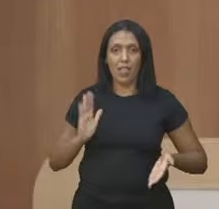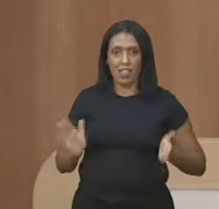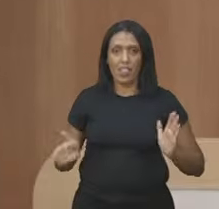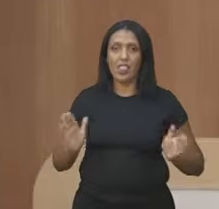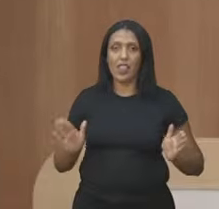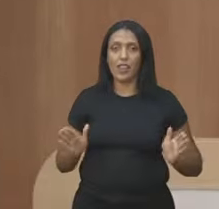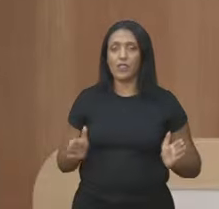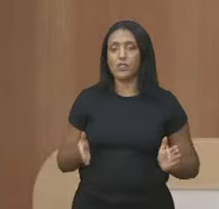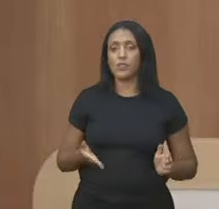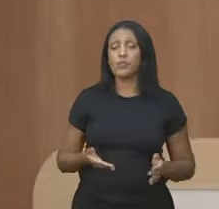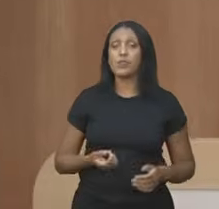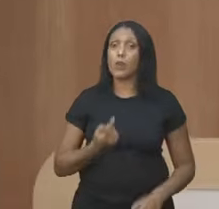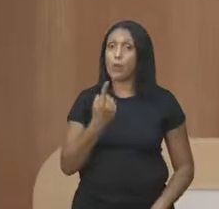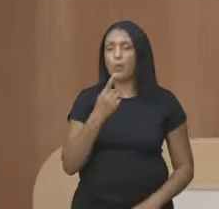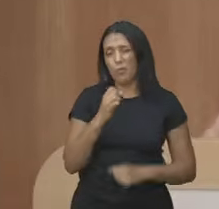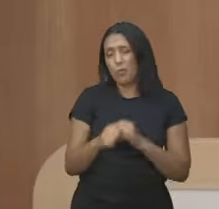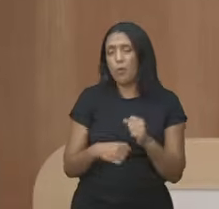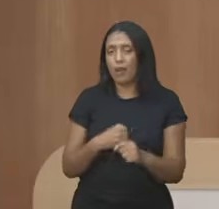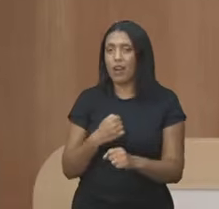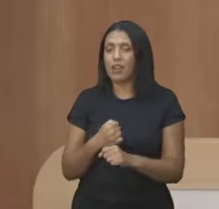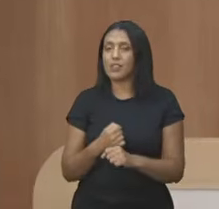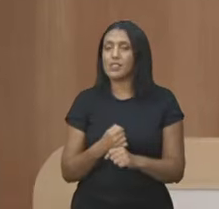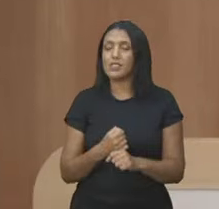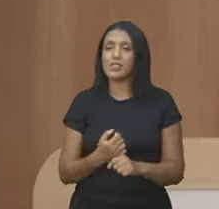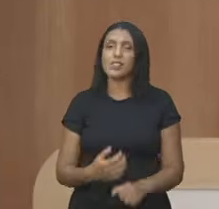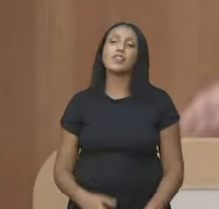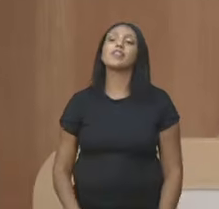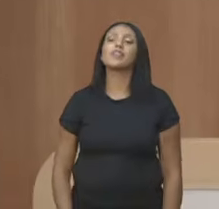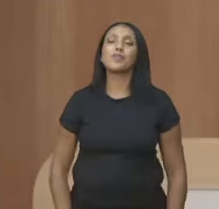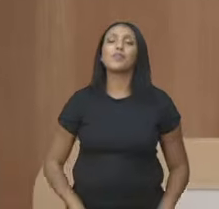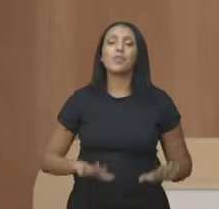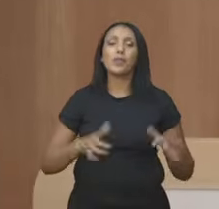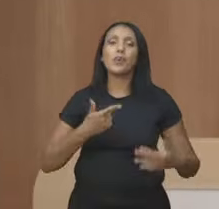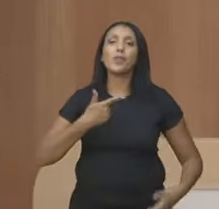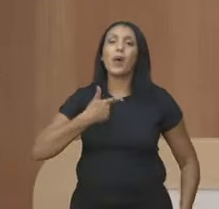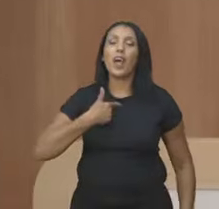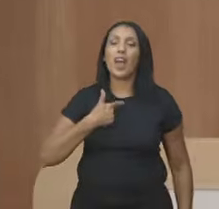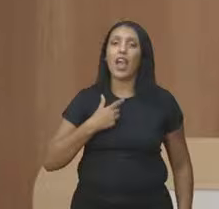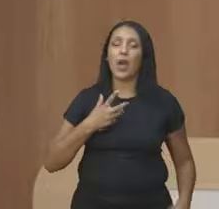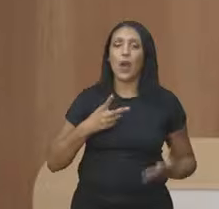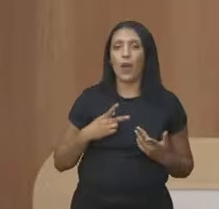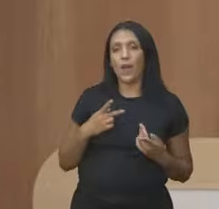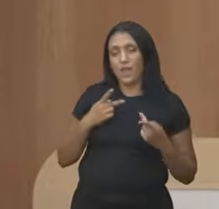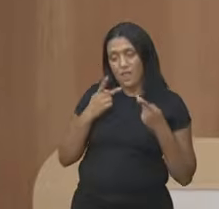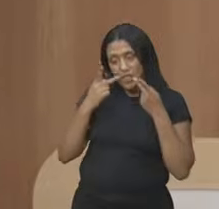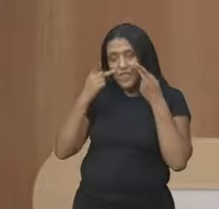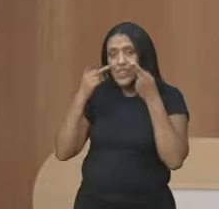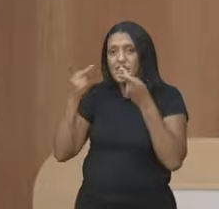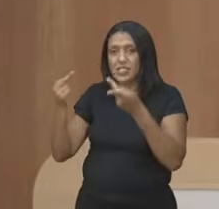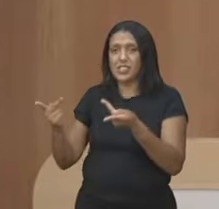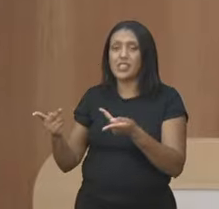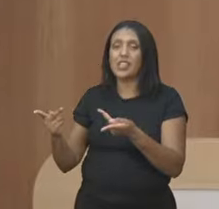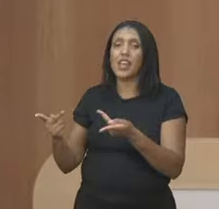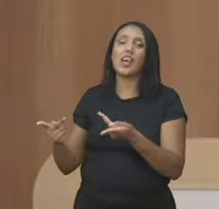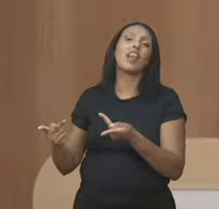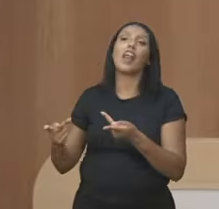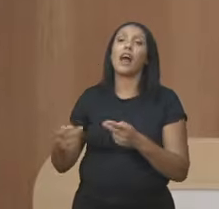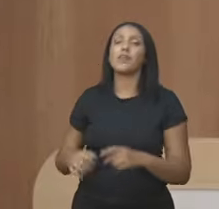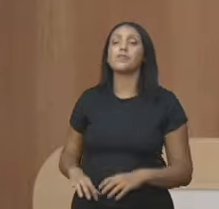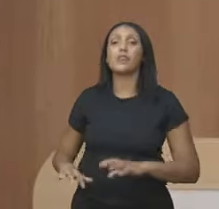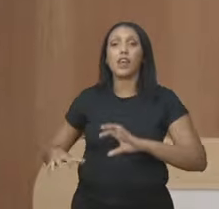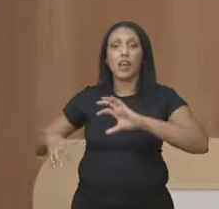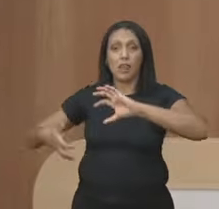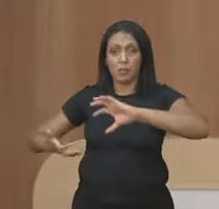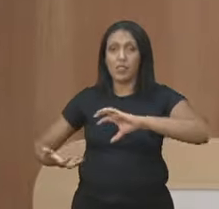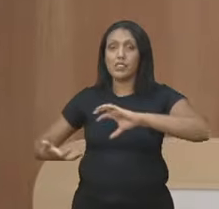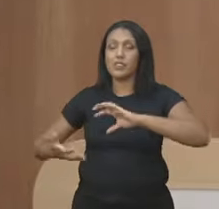em Jacareí, que é quando eu fui lá em Brasília conversar com o ministro da Saúde, o Alexandre Padilha.